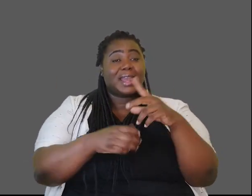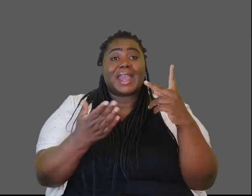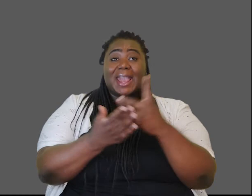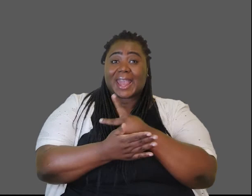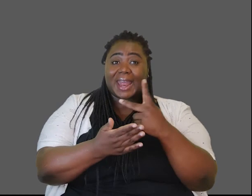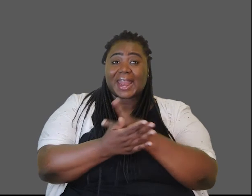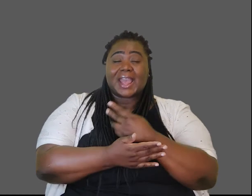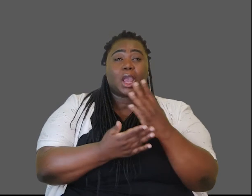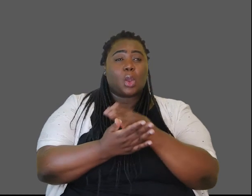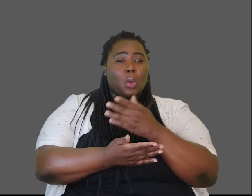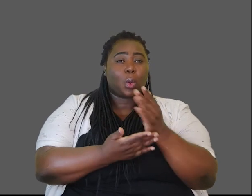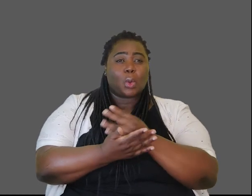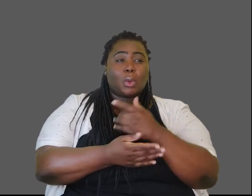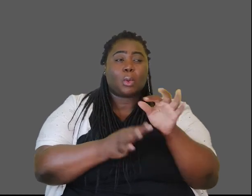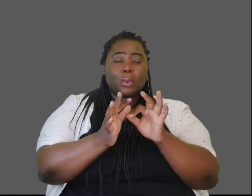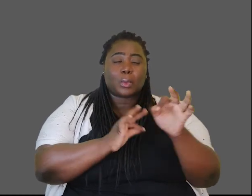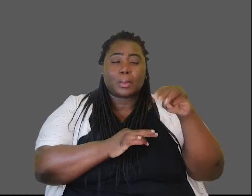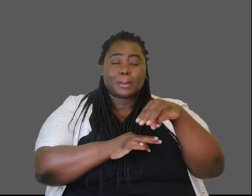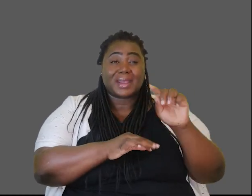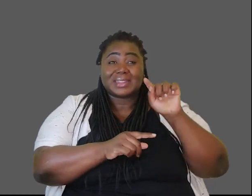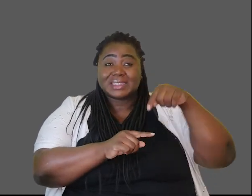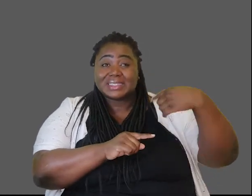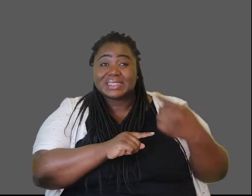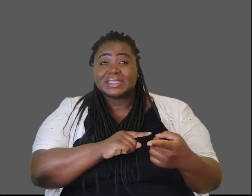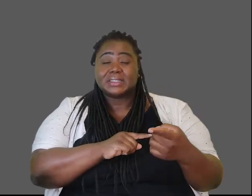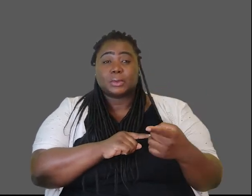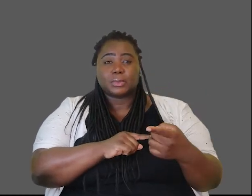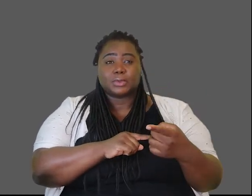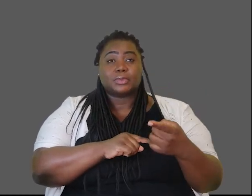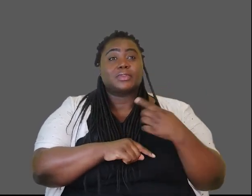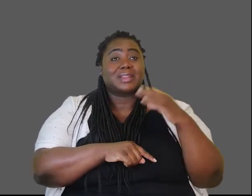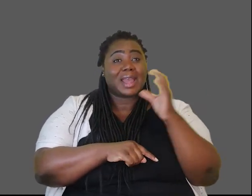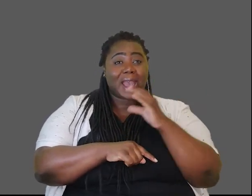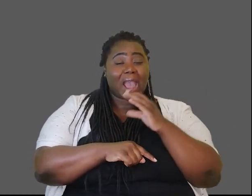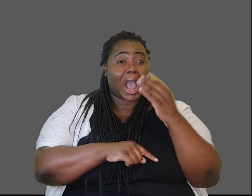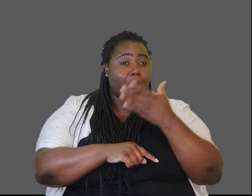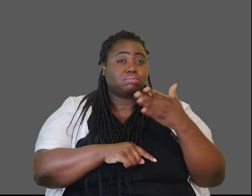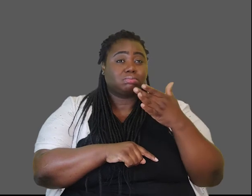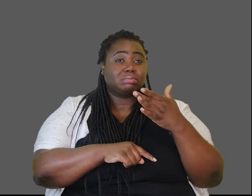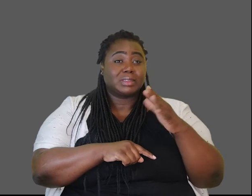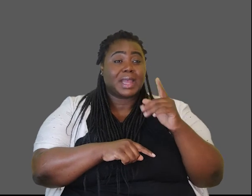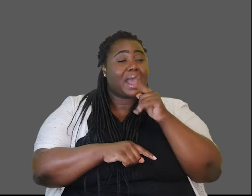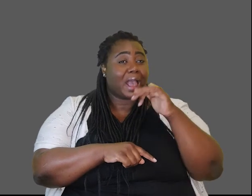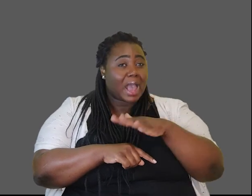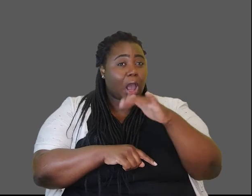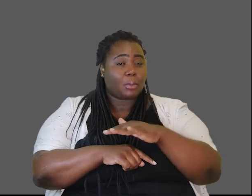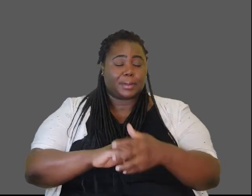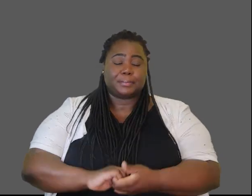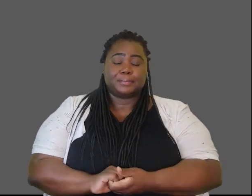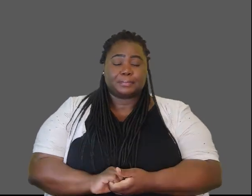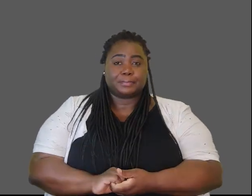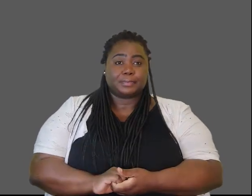na vertical a alguns metros, talvez, logo em seguida se inclinou ligeiramente para leste, em direção ao mar. Mas